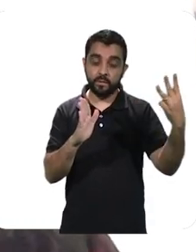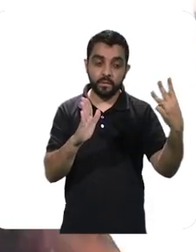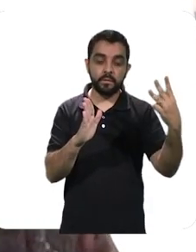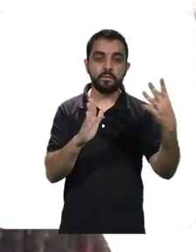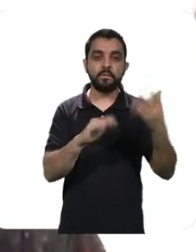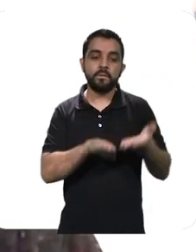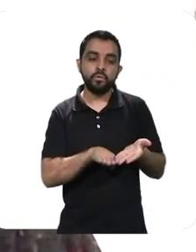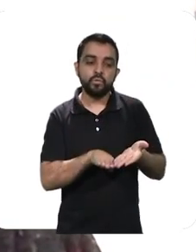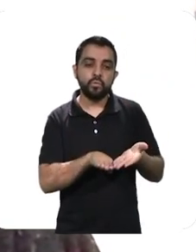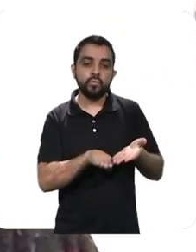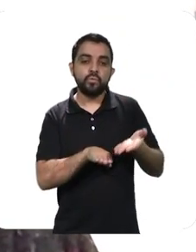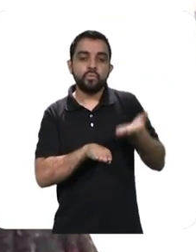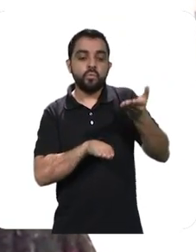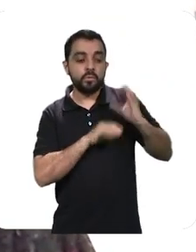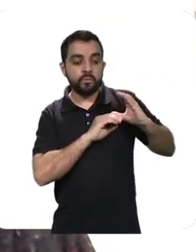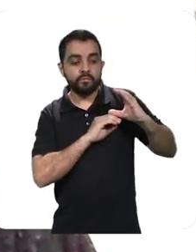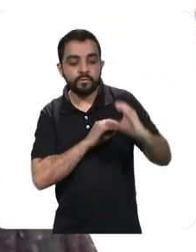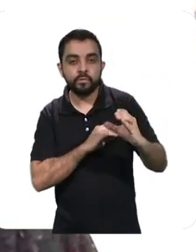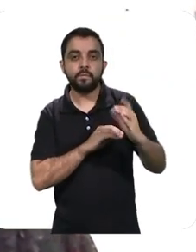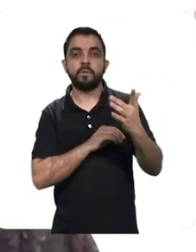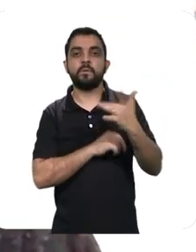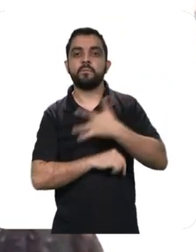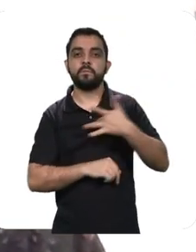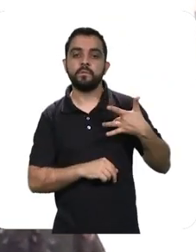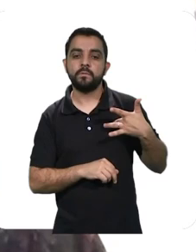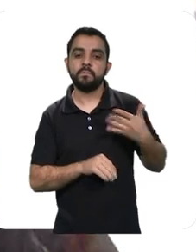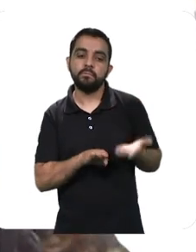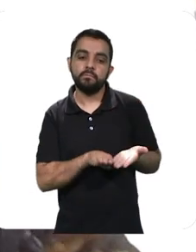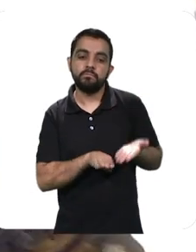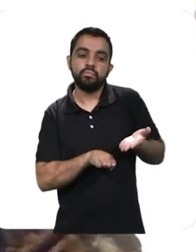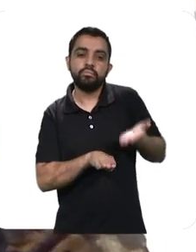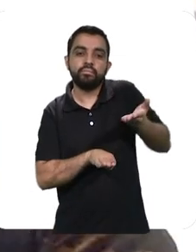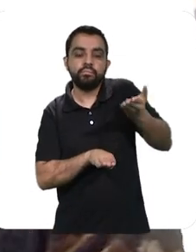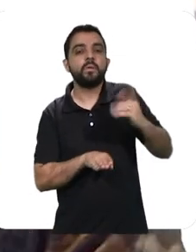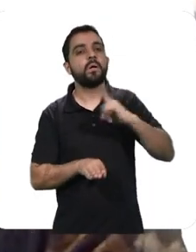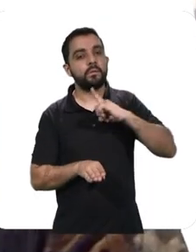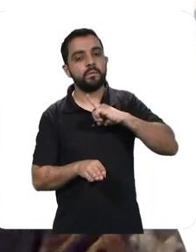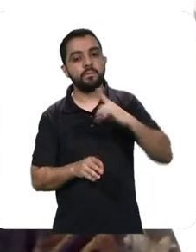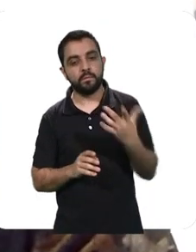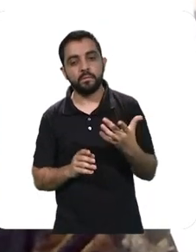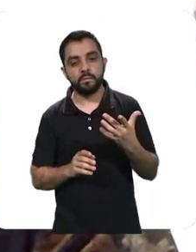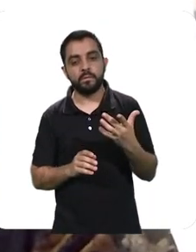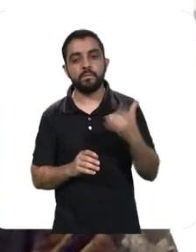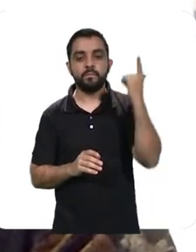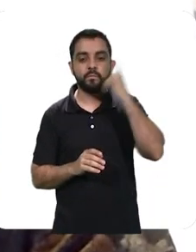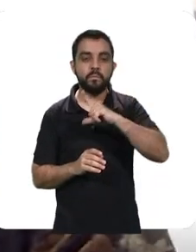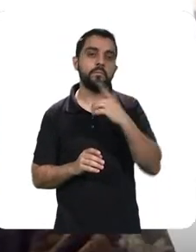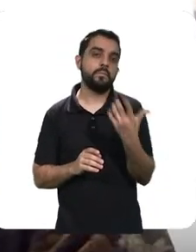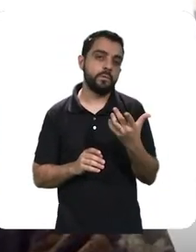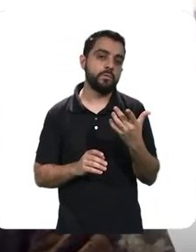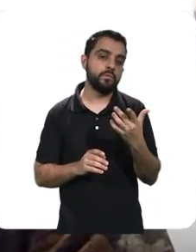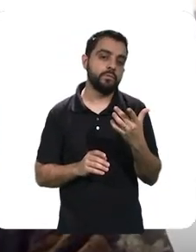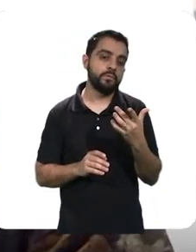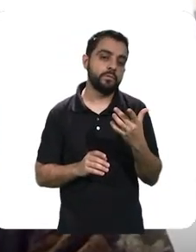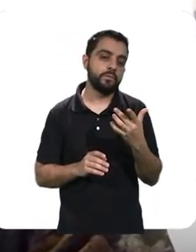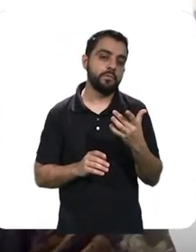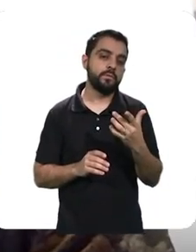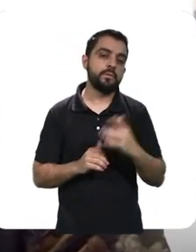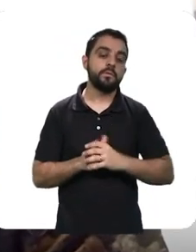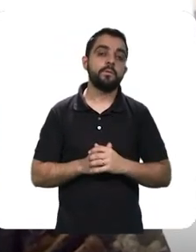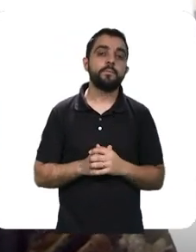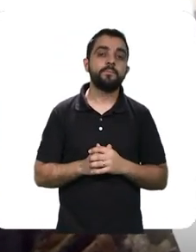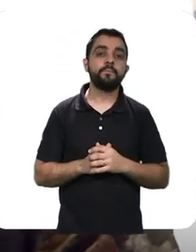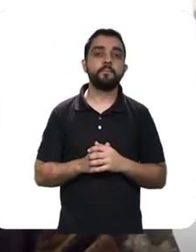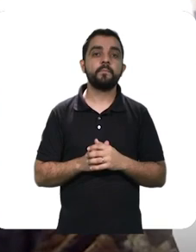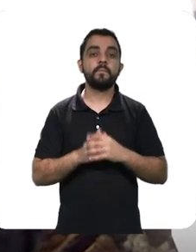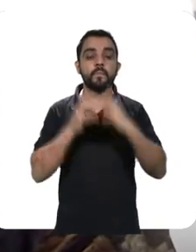houve um crescimento no investimento, um aumento na cobertura da atenção